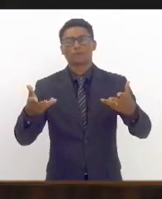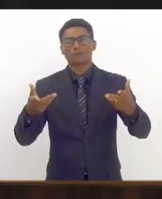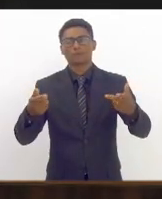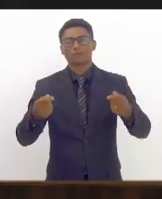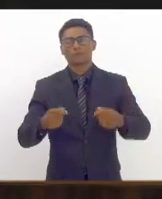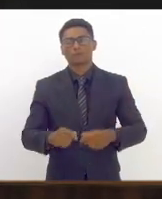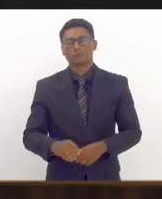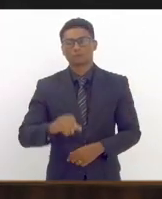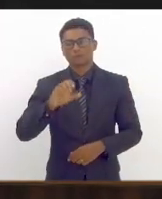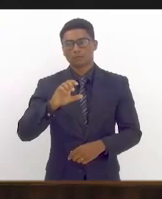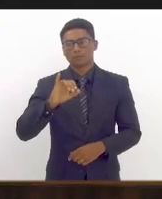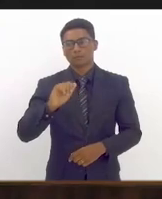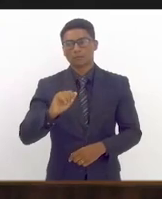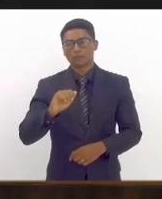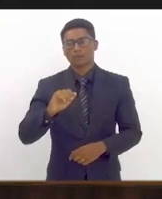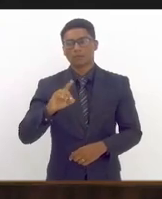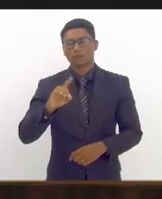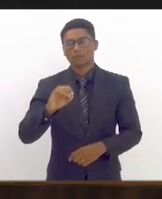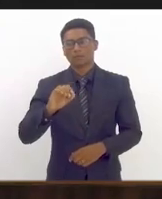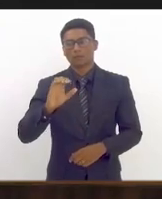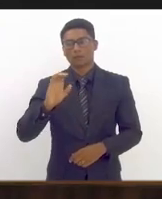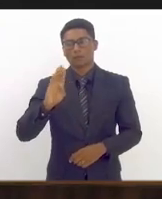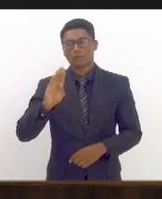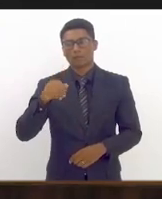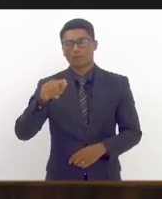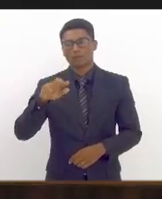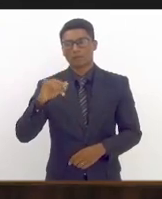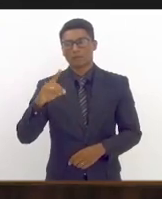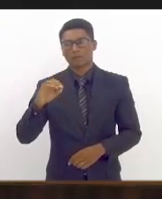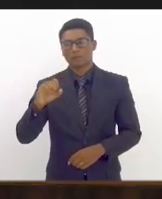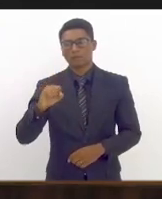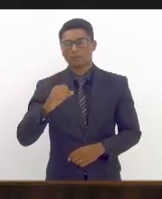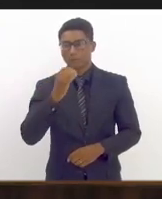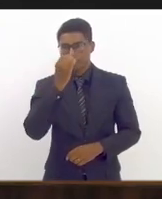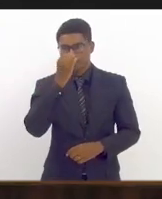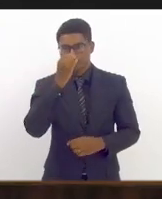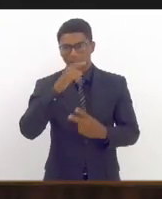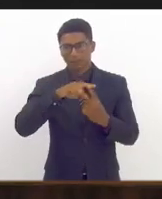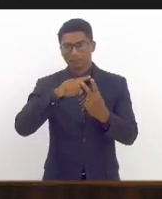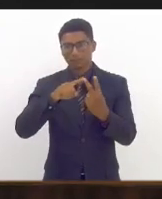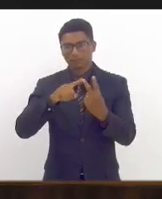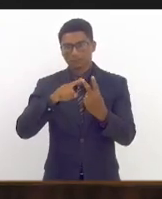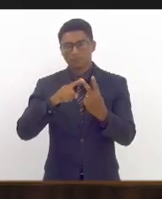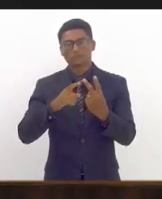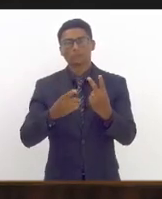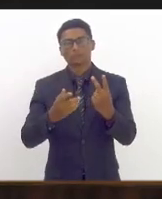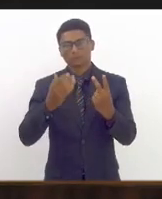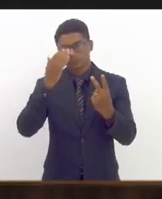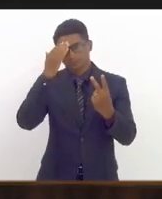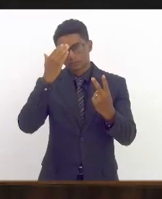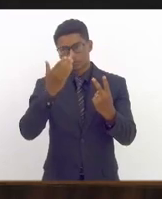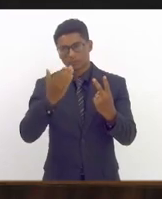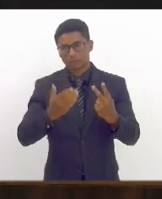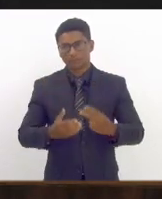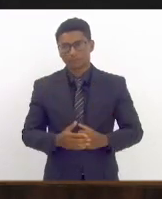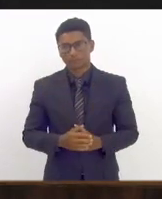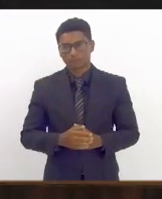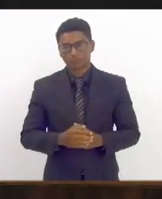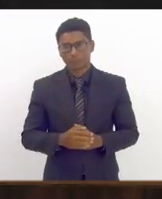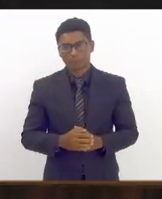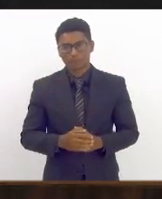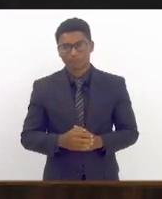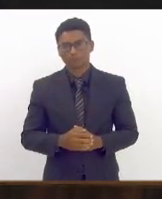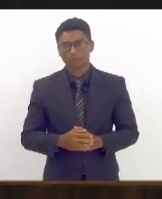Cia 2 banquinhos palhaço longo e palhaçada guaxinim é realmente